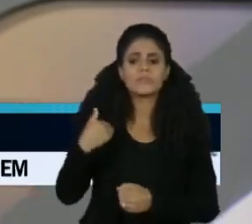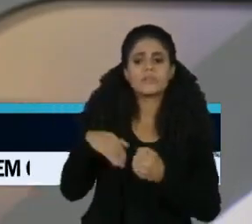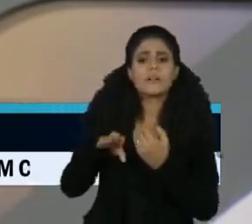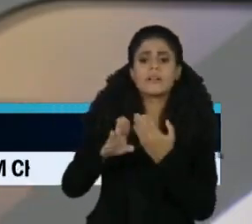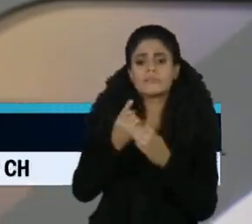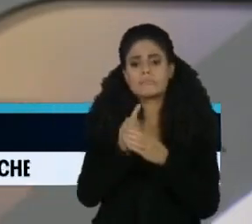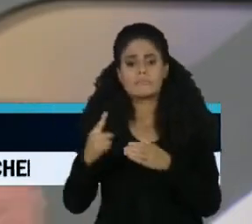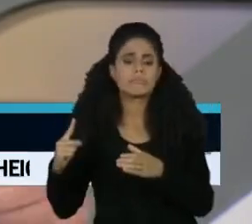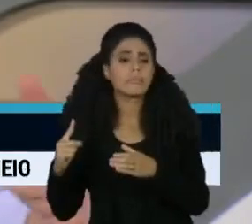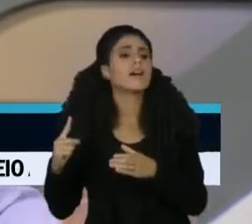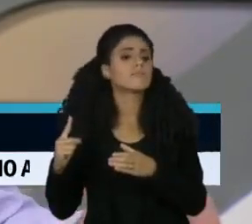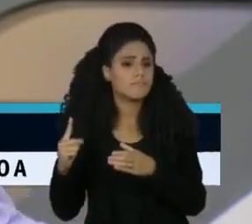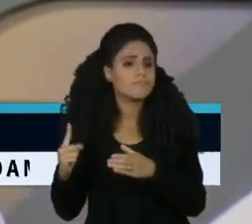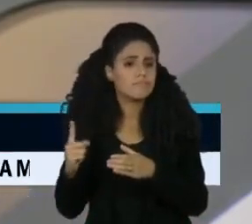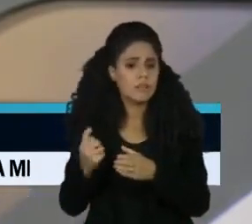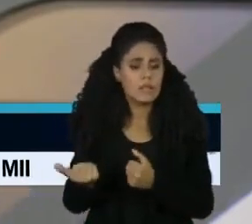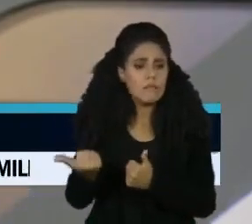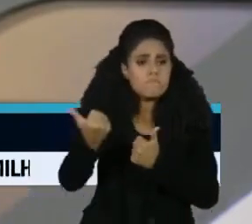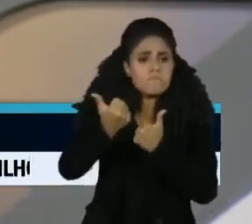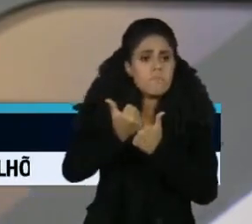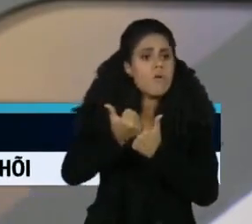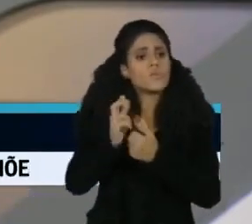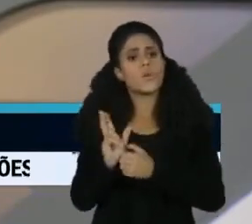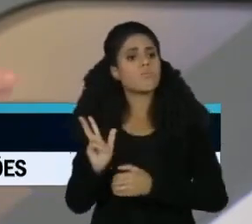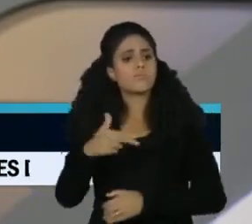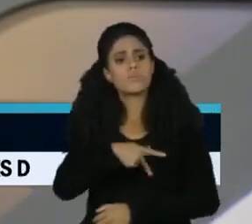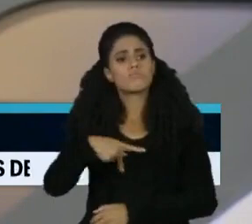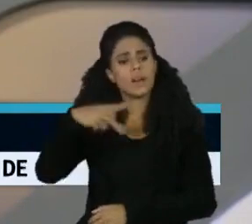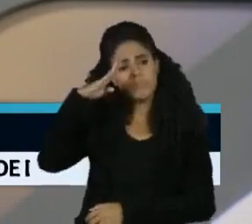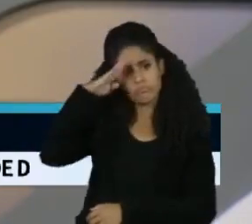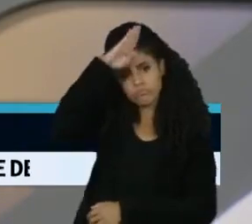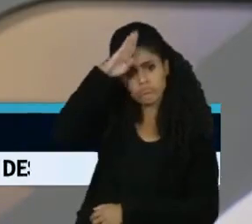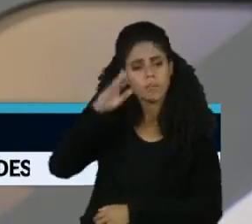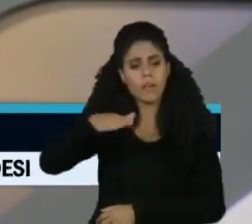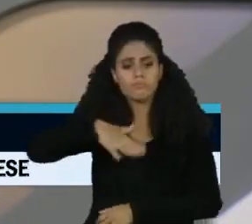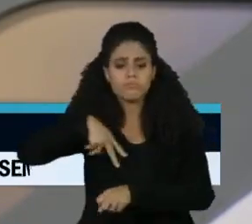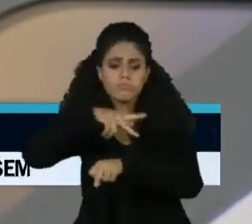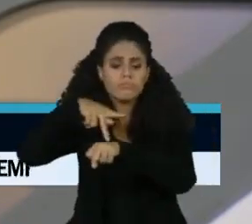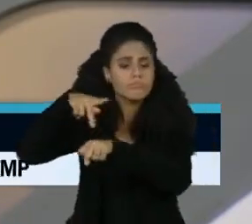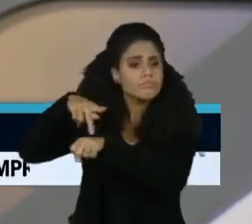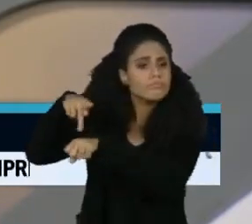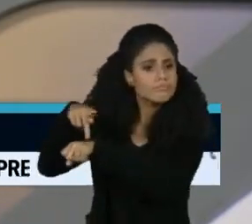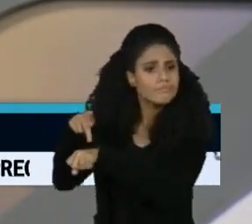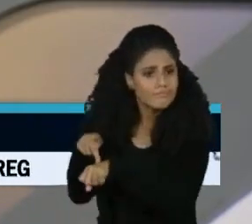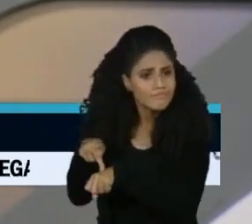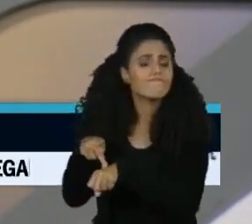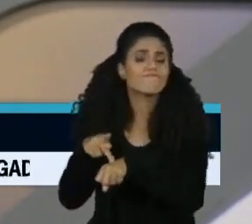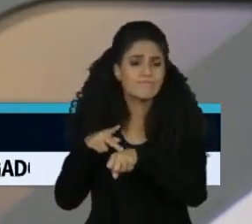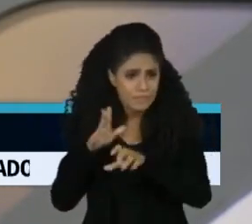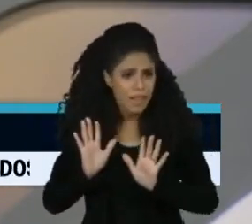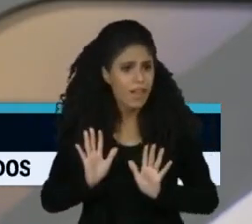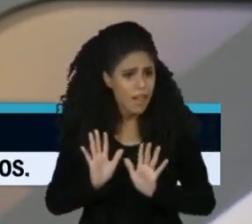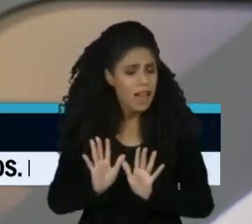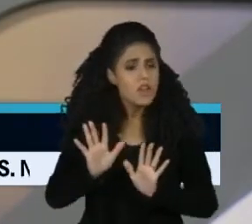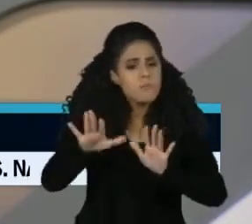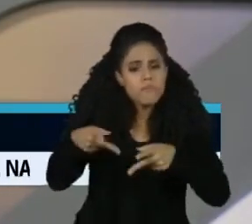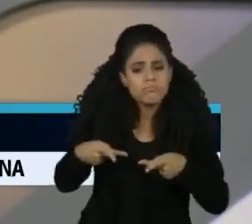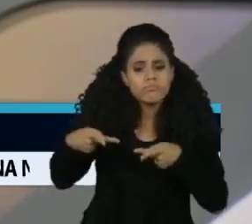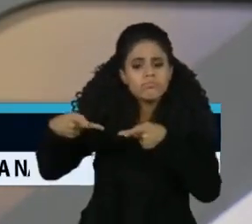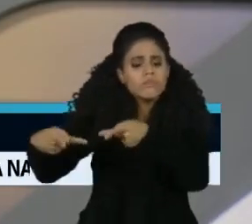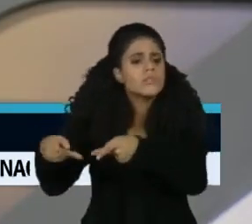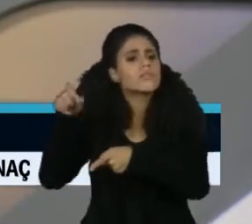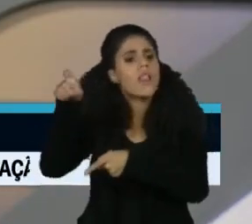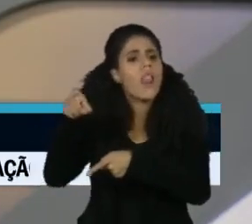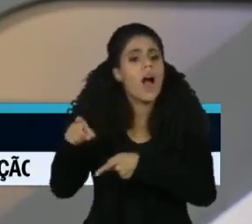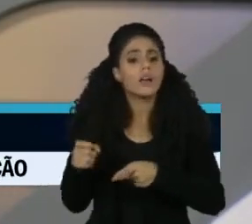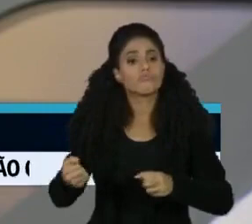mundo. Com essa posição do Bolsonaro, e tem um aspecto que eu acho que a gente tem que colocar aqui, que é aquela visita do Bolsonaro